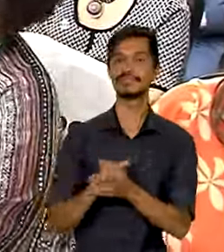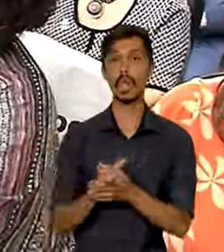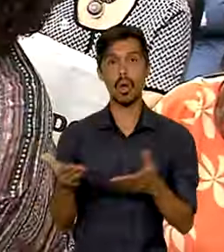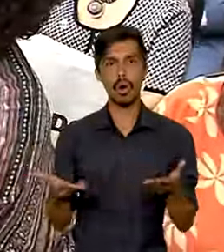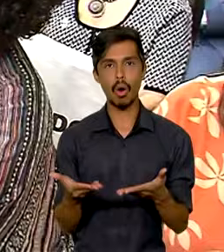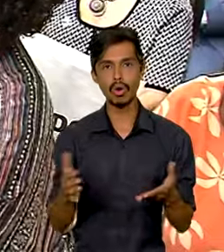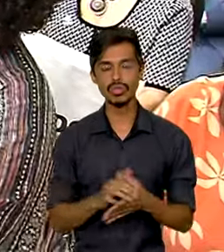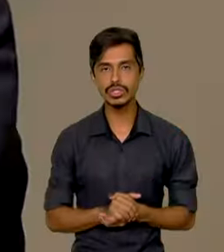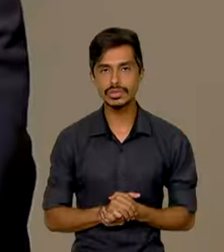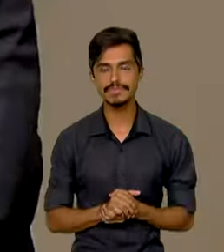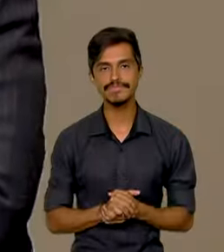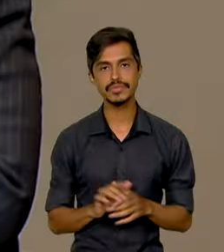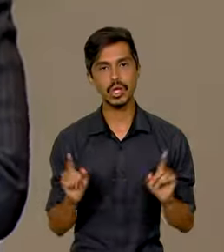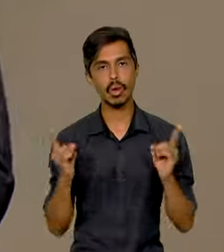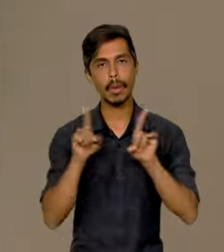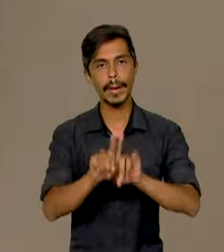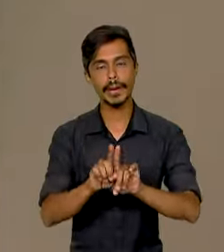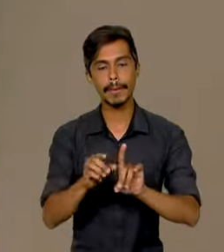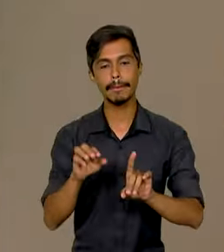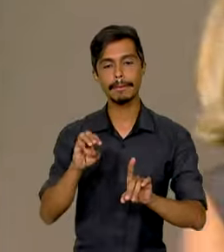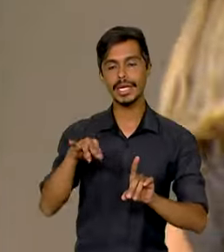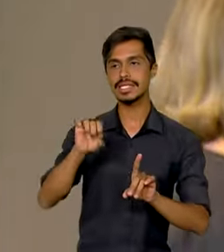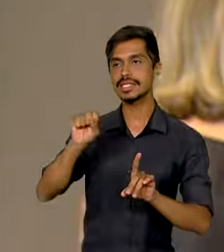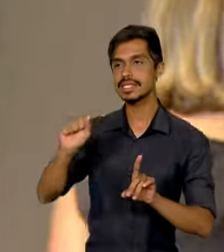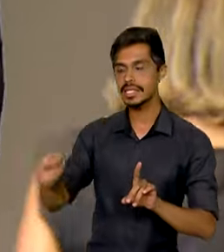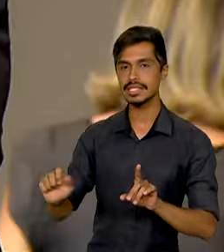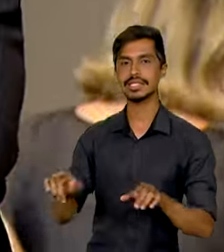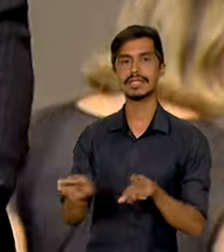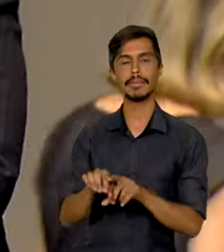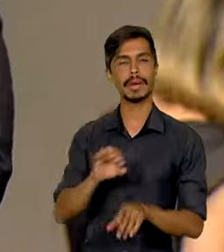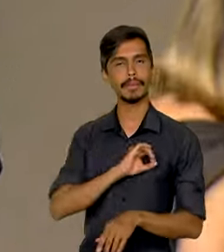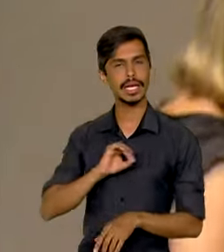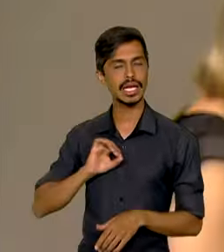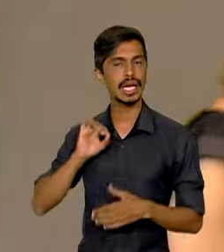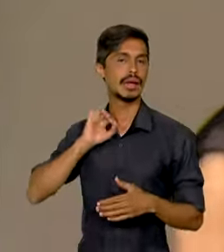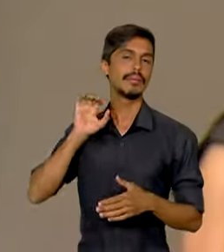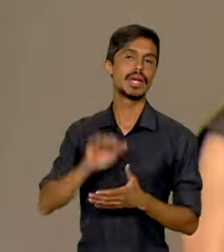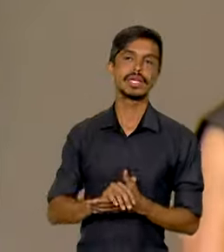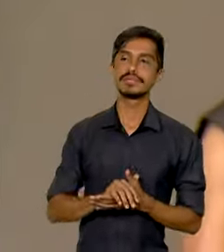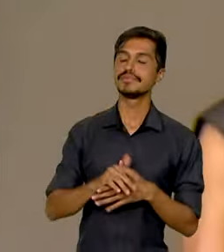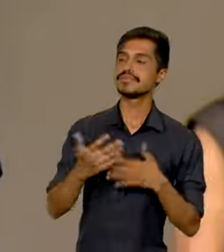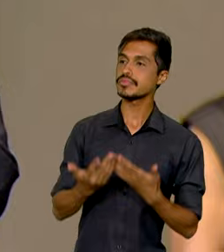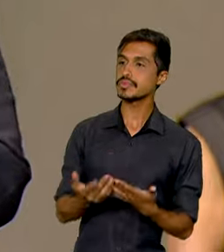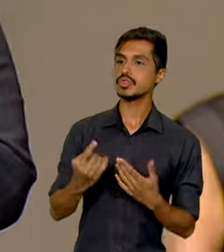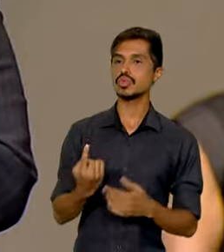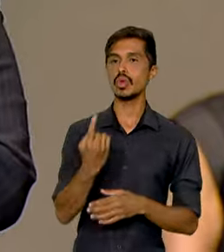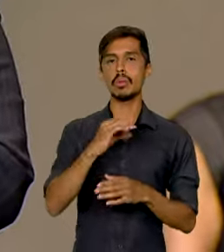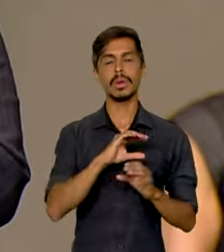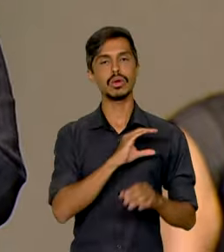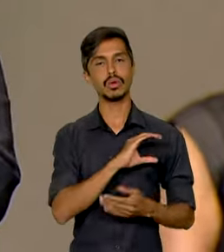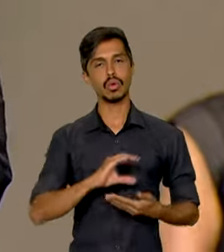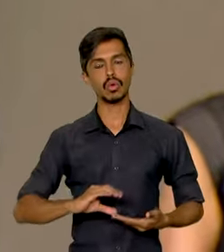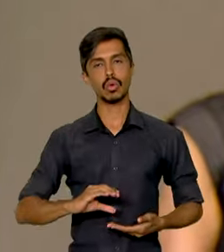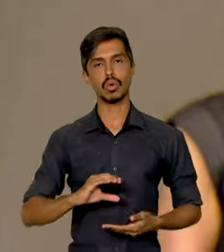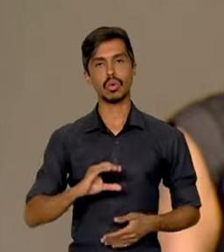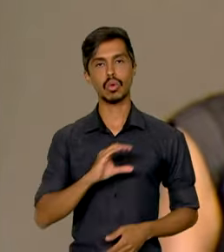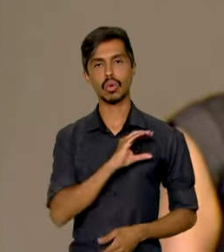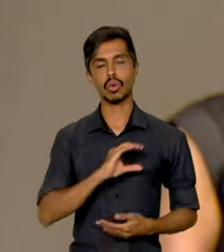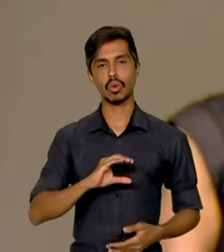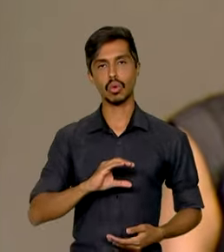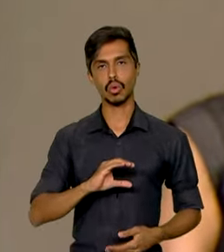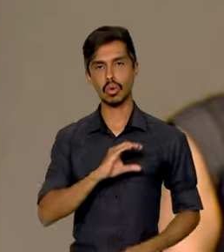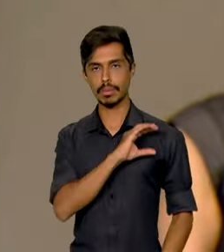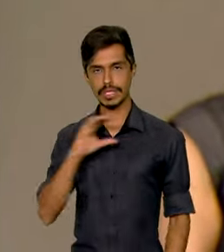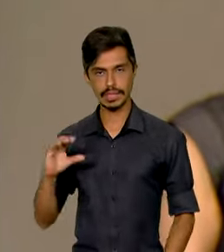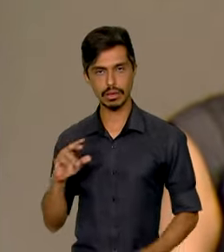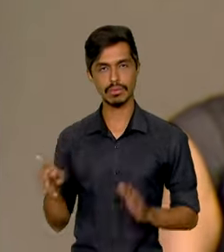Hoje, companheiro Messias, companheiro Vinícius, companheira Marina, numa comissão da Câmara, me